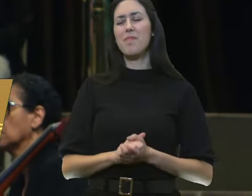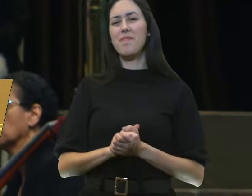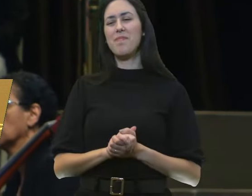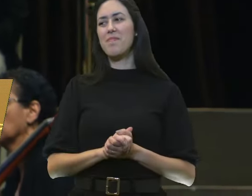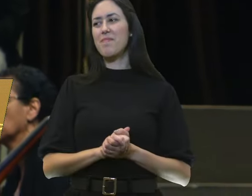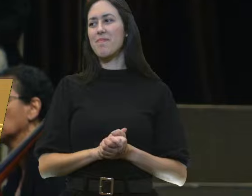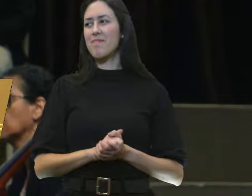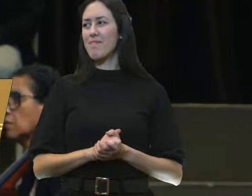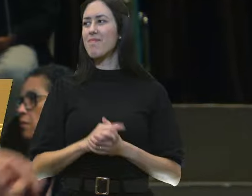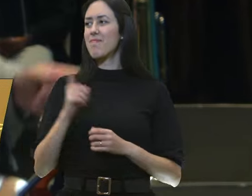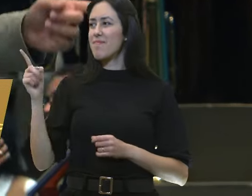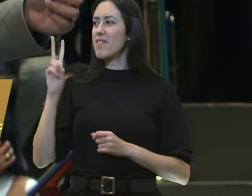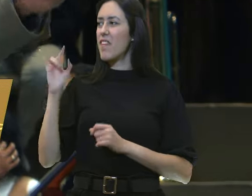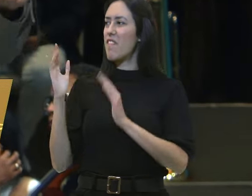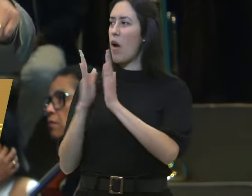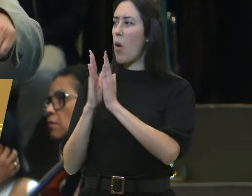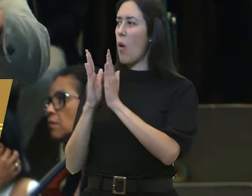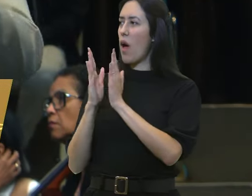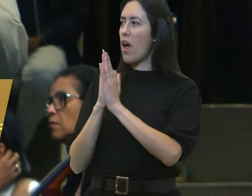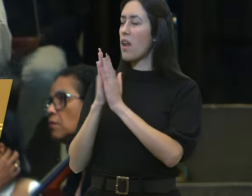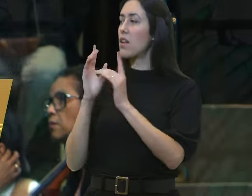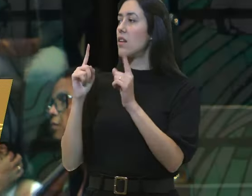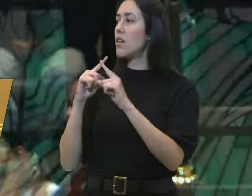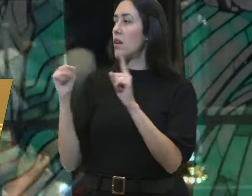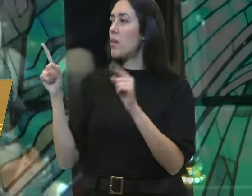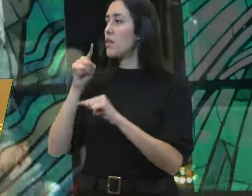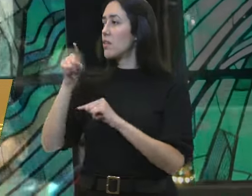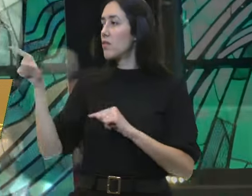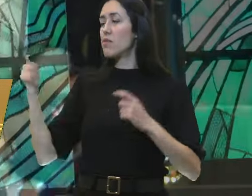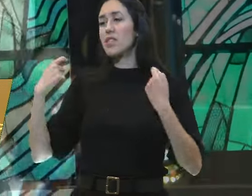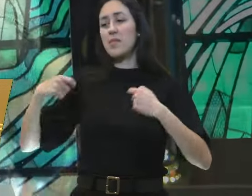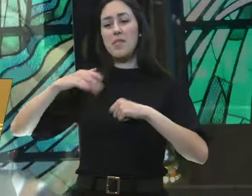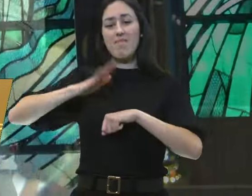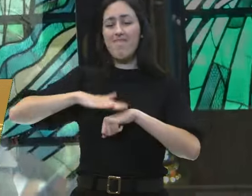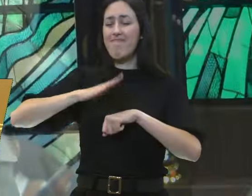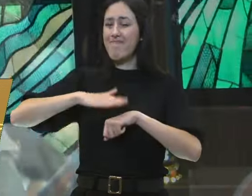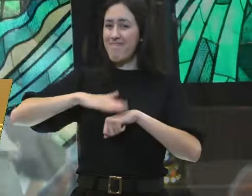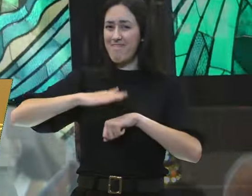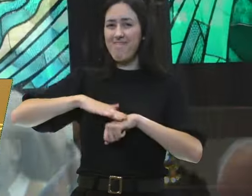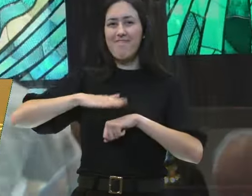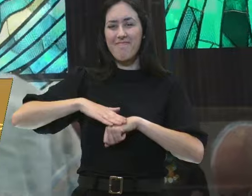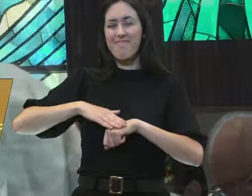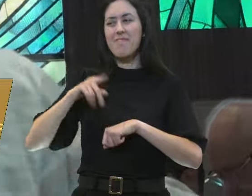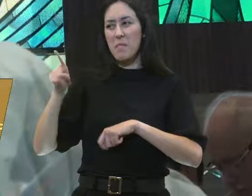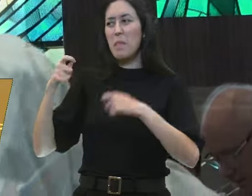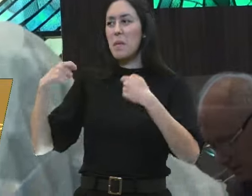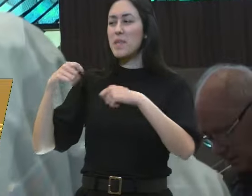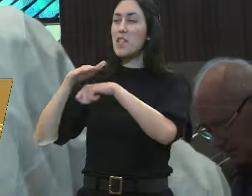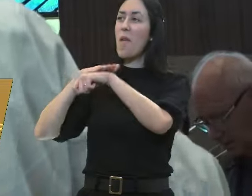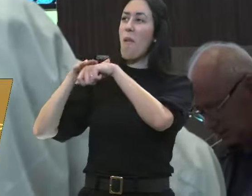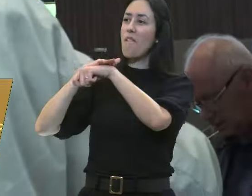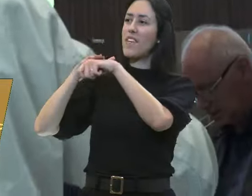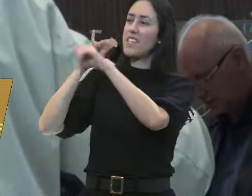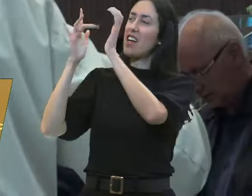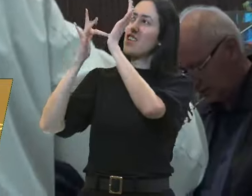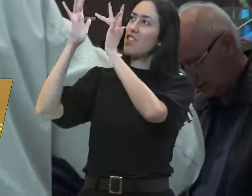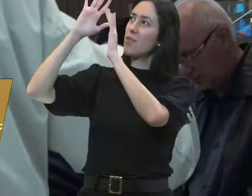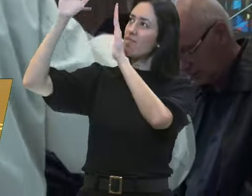uma oração. Mas sabe, é você que precisa também agora falar com Jesus e